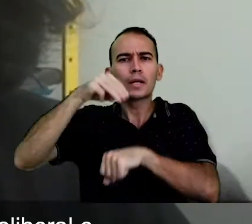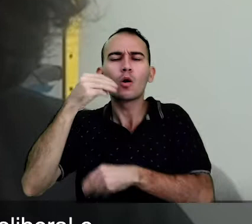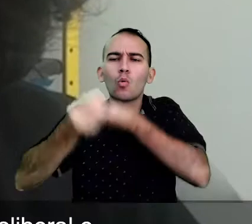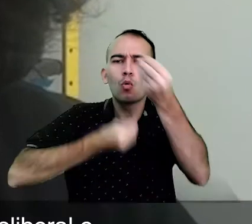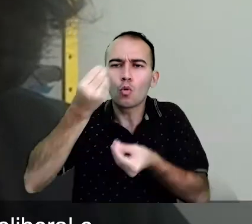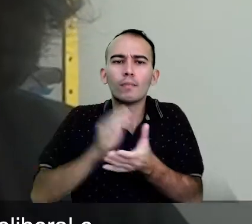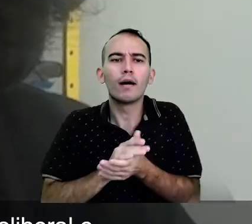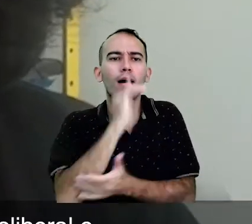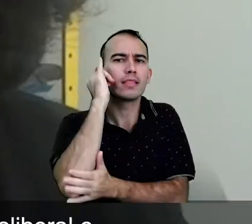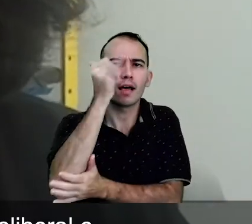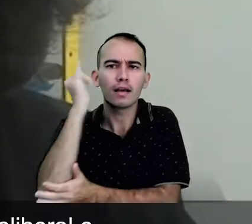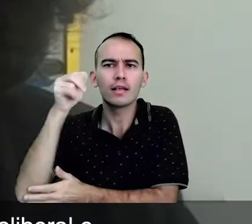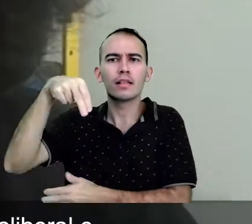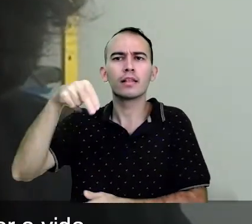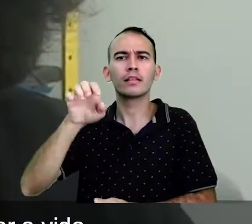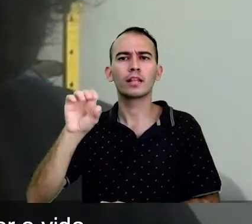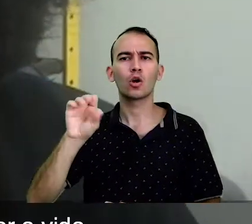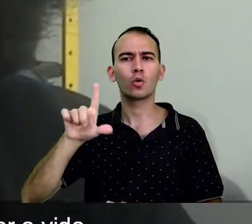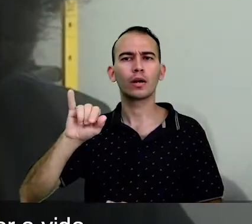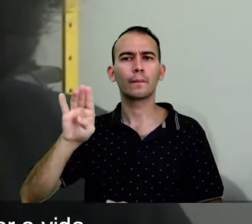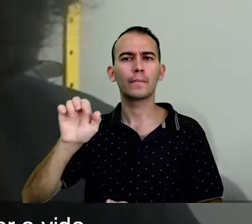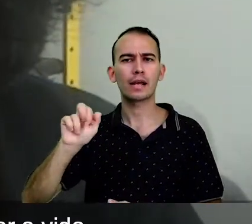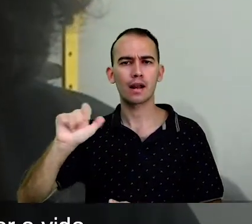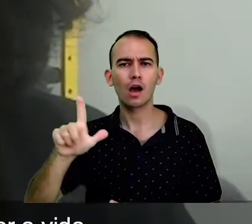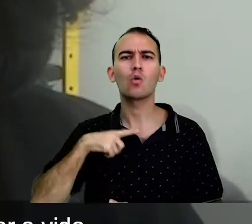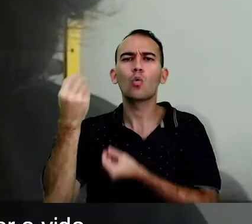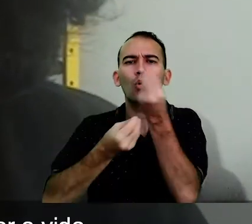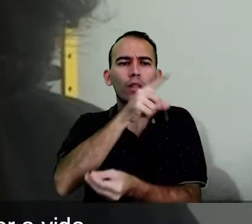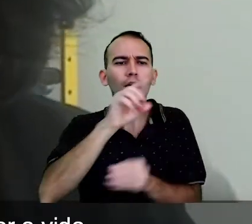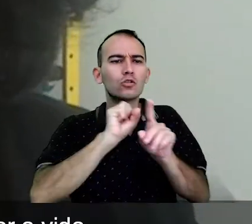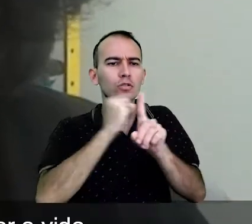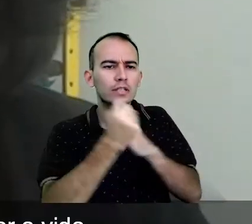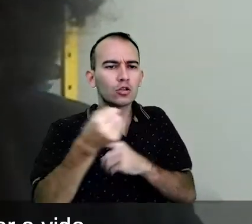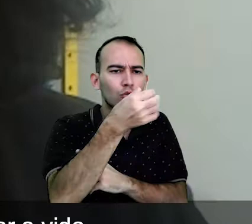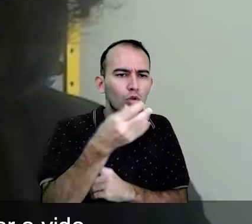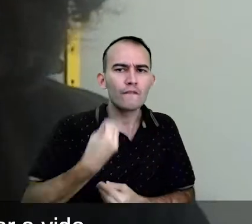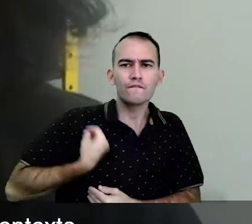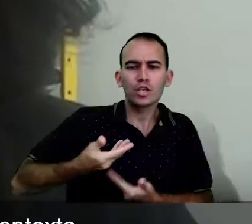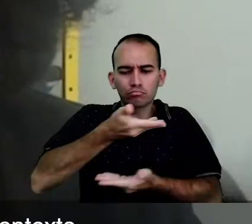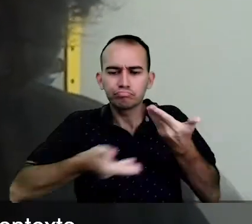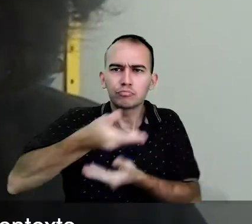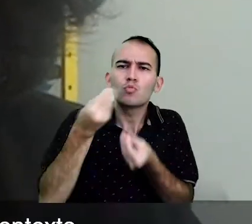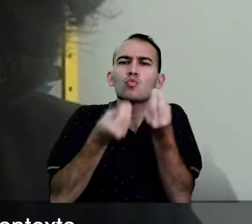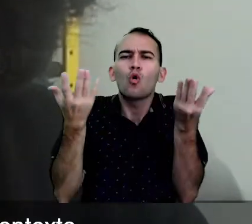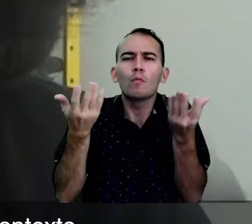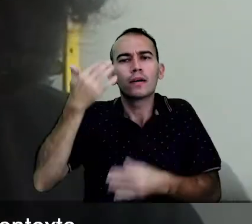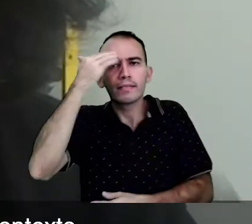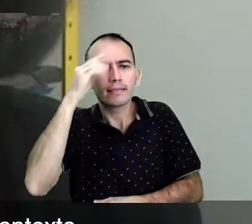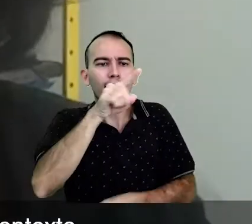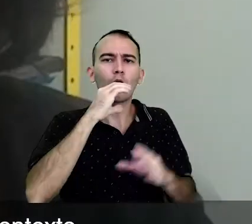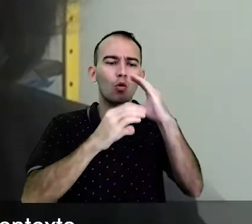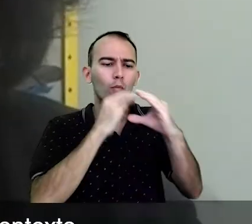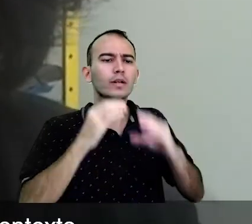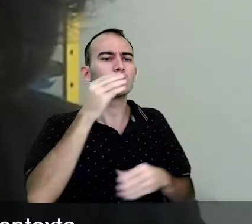esses estudos que analisam a narrativa neoliberal e como ela constitui uma nova sociedade, um novo modo de operar a vida e de sociabilidade, entendendo